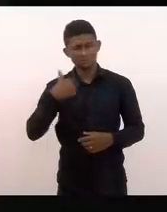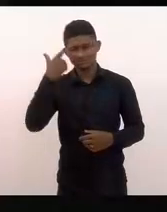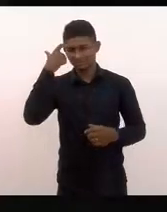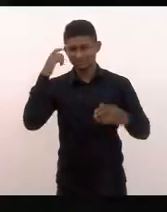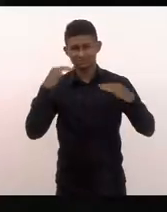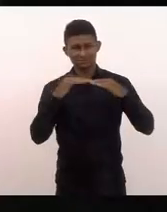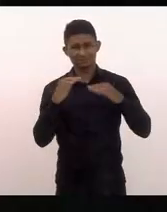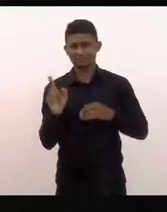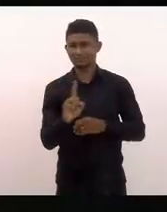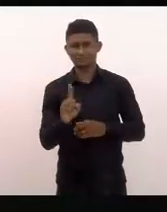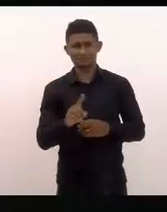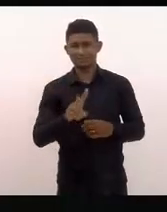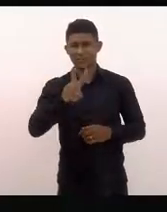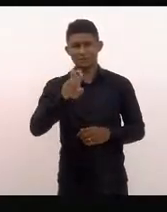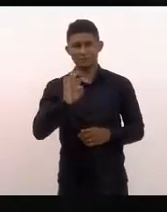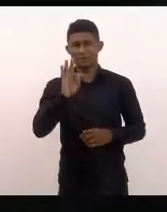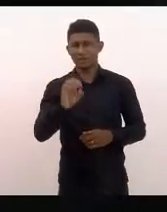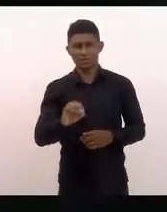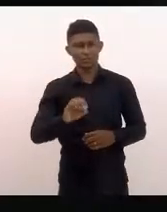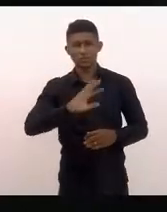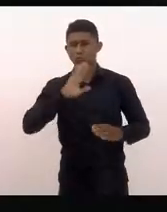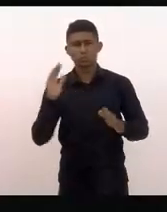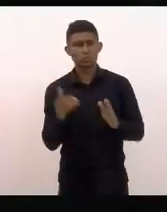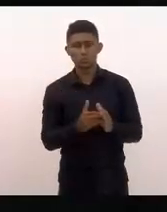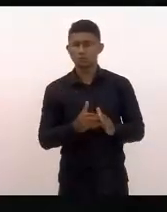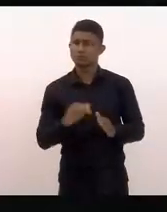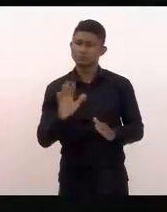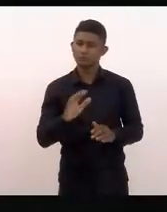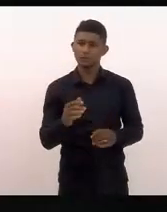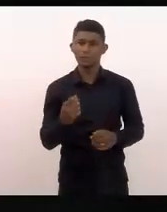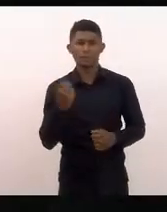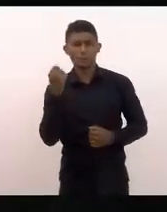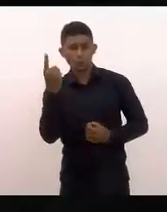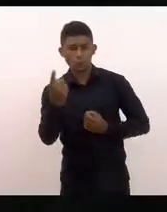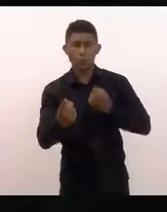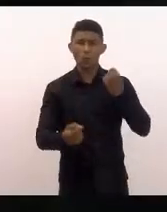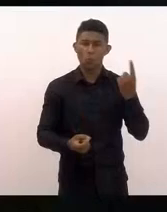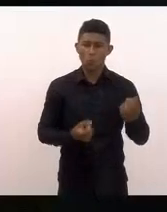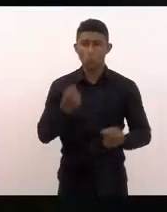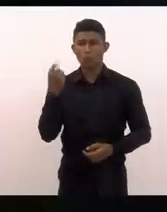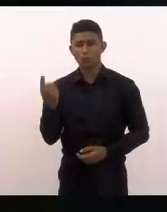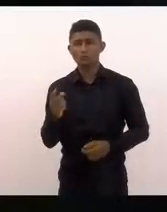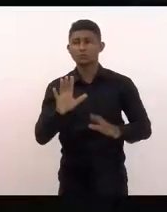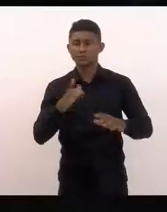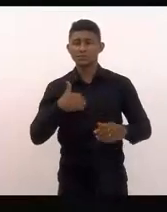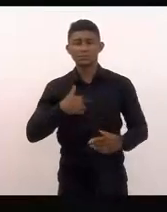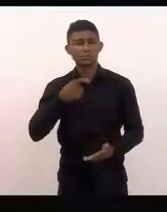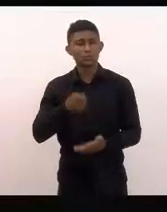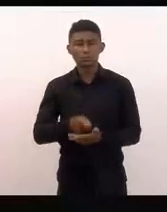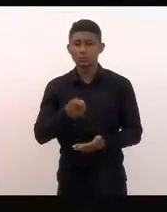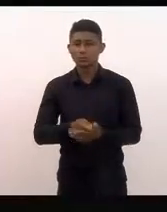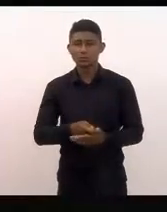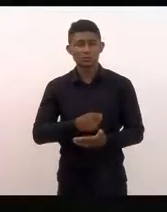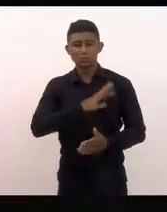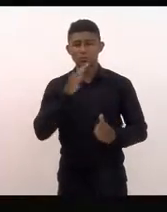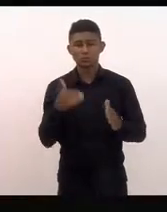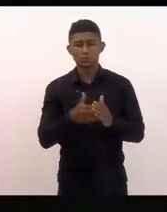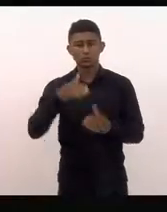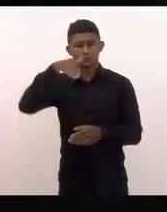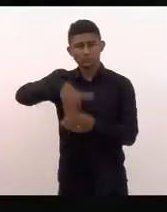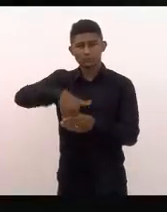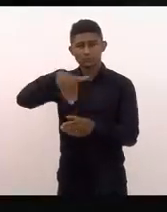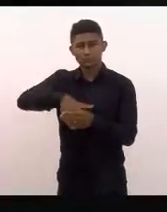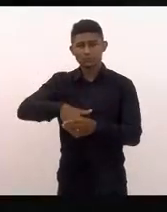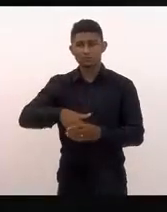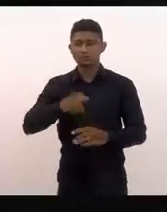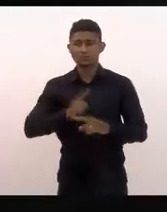com todos os vetos. Posso concordar com um, com outro, mas eu sou obrigado a votar em todos de uma vez só, porque eles têm que falar que é só,